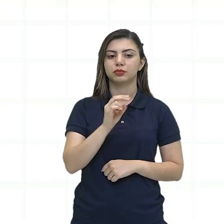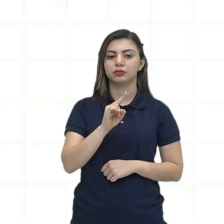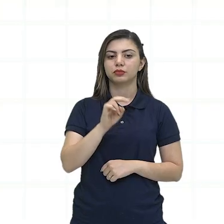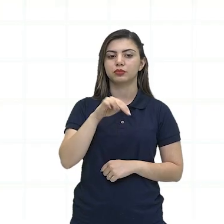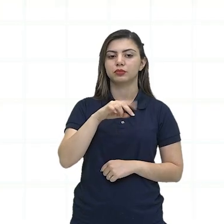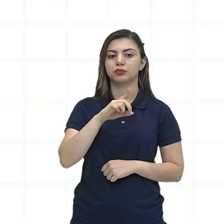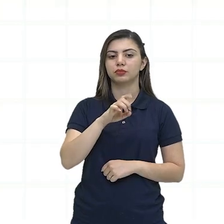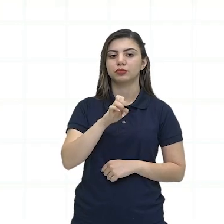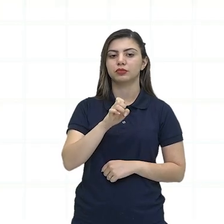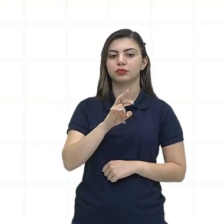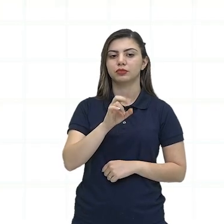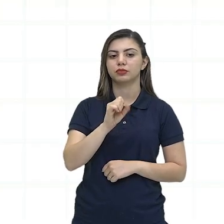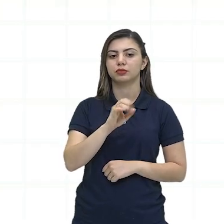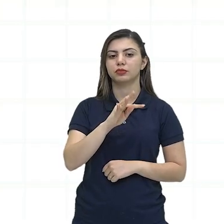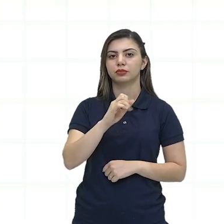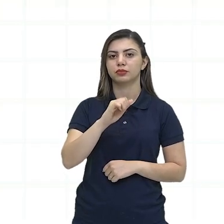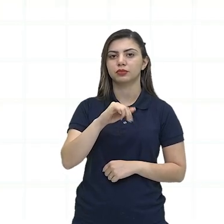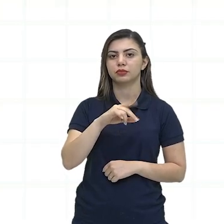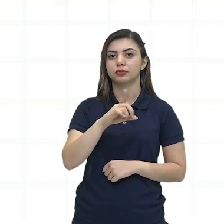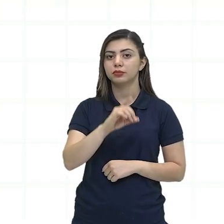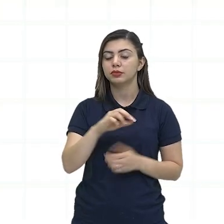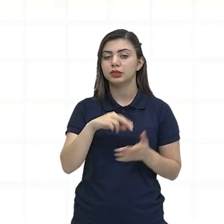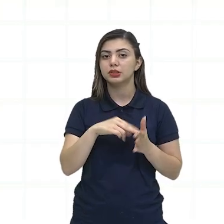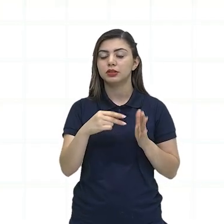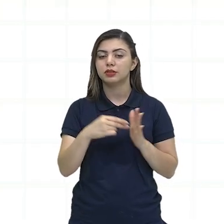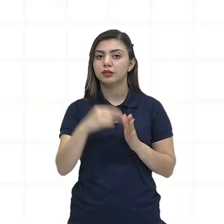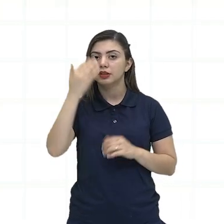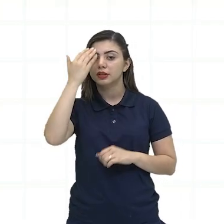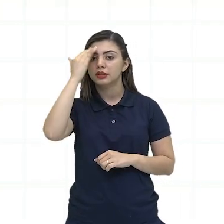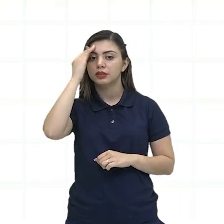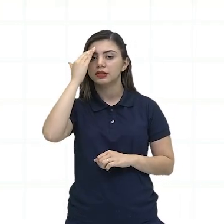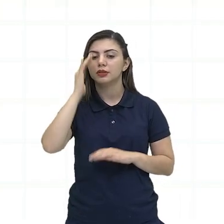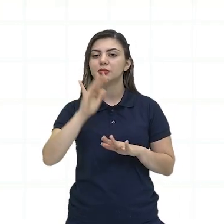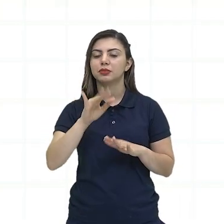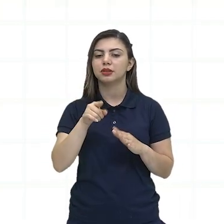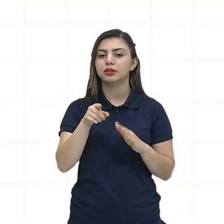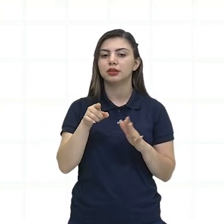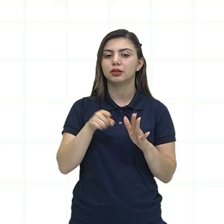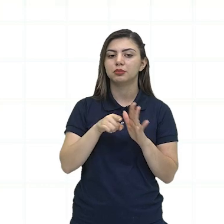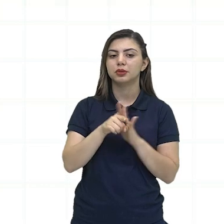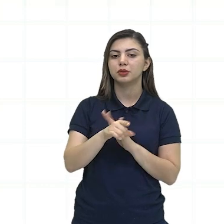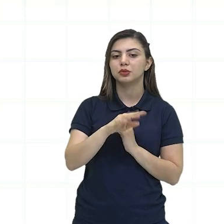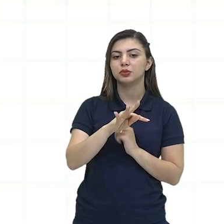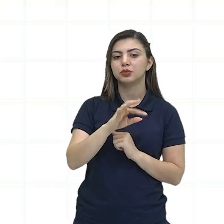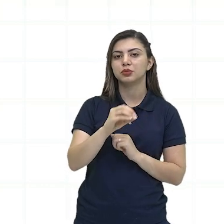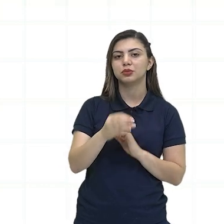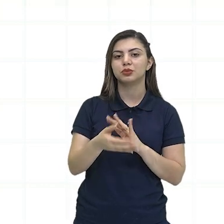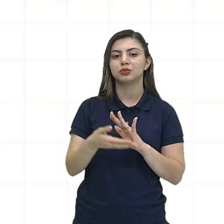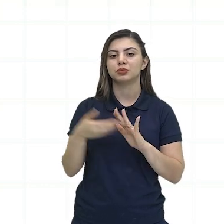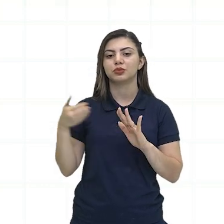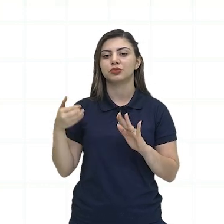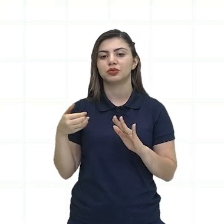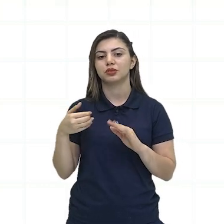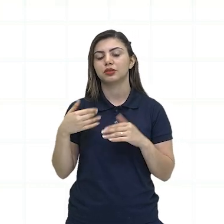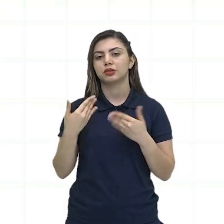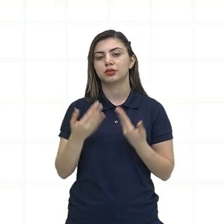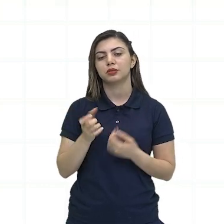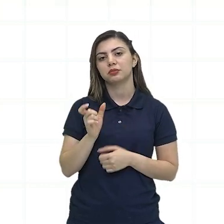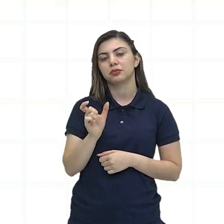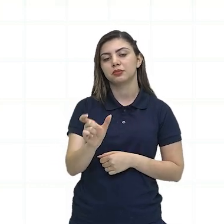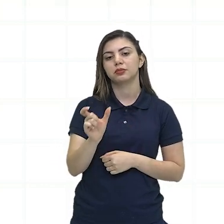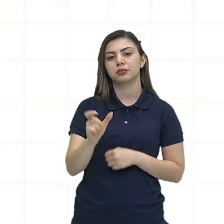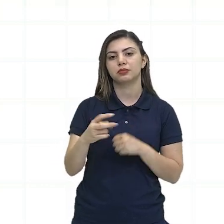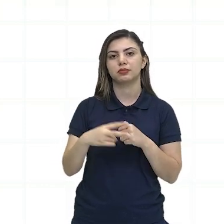entender, e aí na pergunta sai o to, né? E aí ele fica sozinho. Do